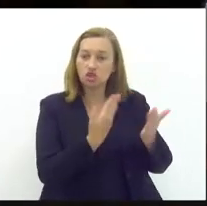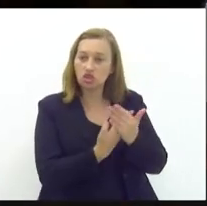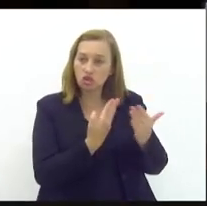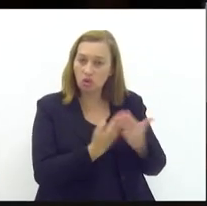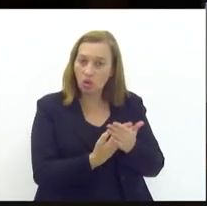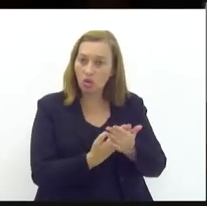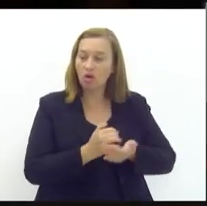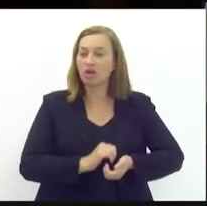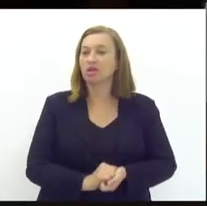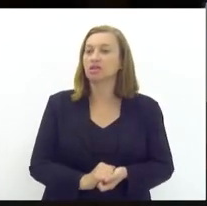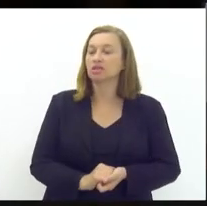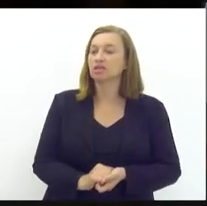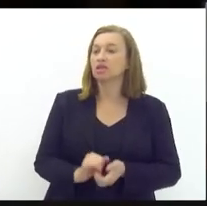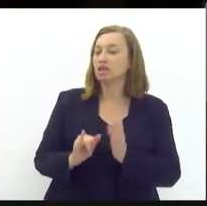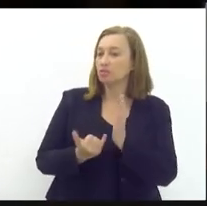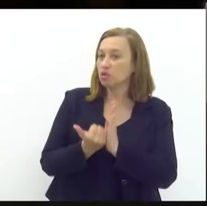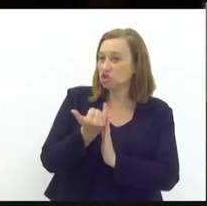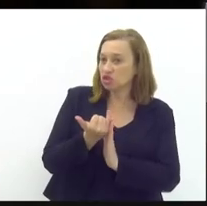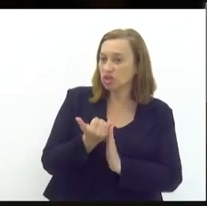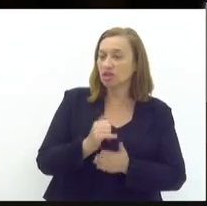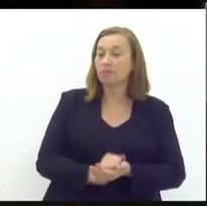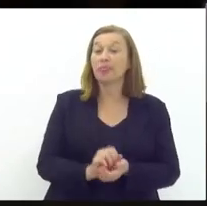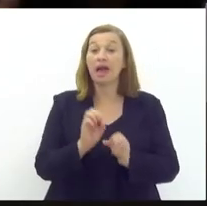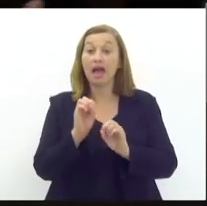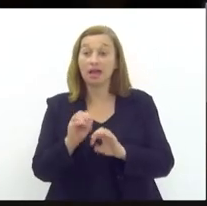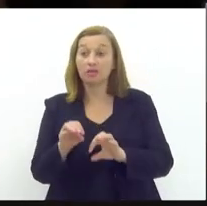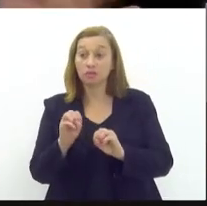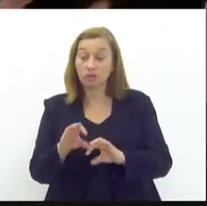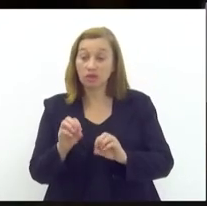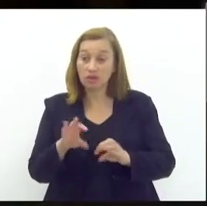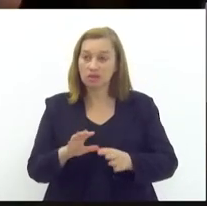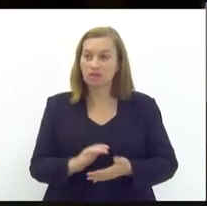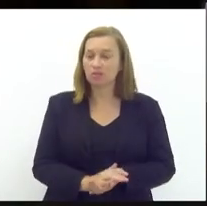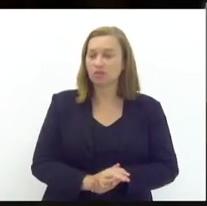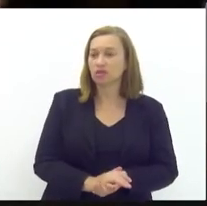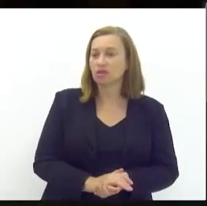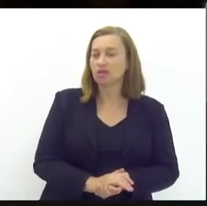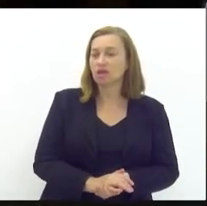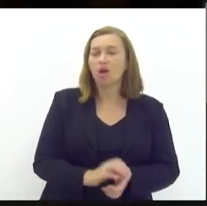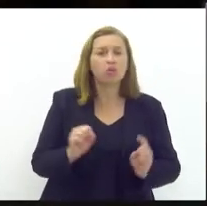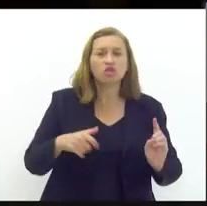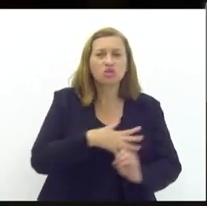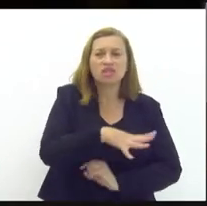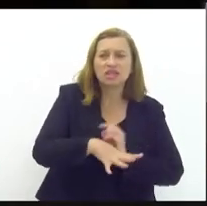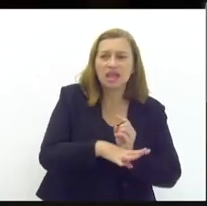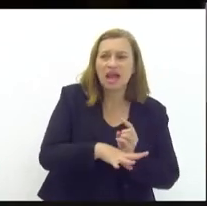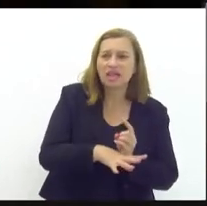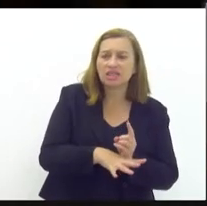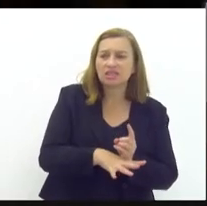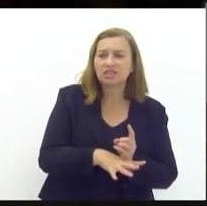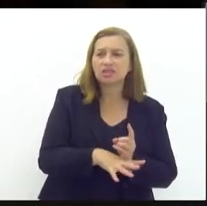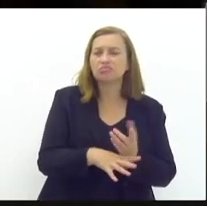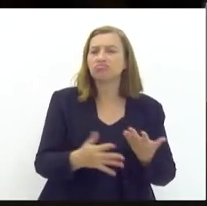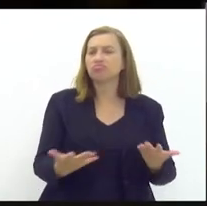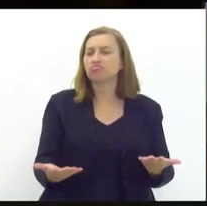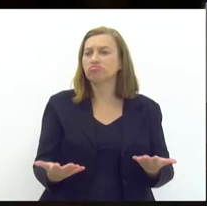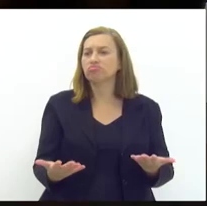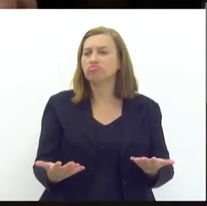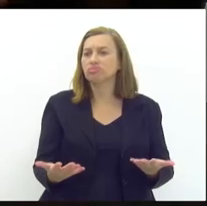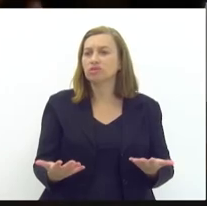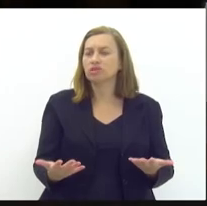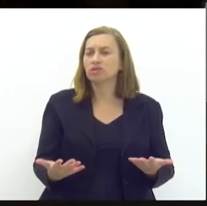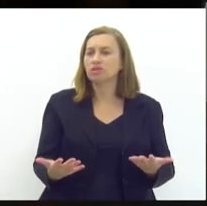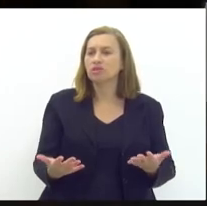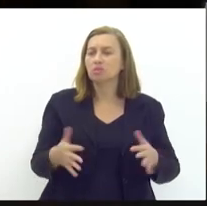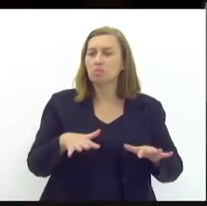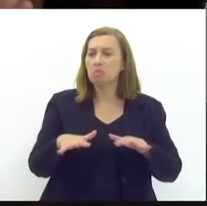das coisas de Imposto de Renda a educação aí é uma coisa que é um traidófilo uma sociedade que tem como parâmetro de que